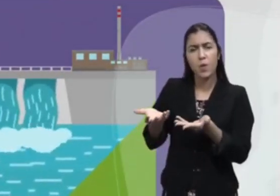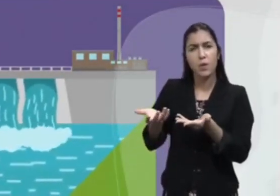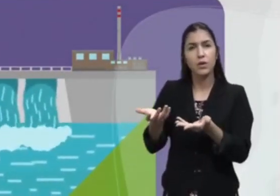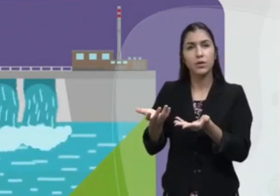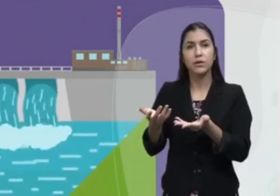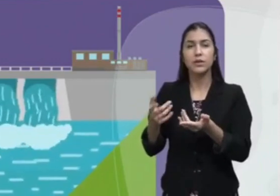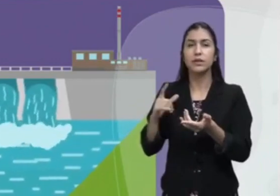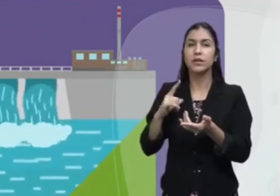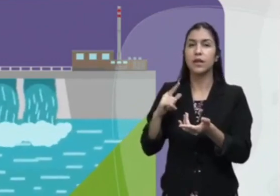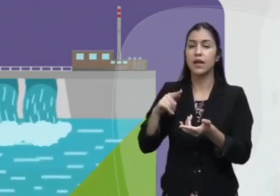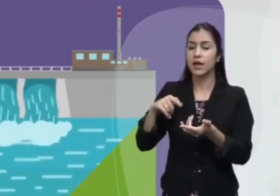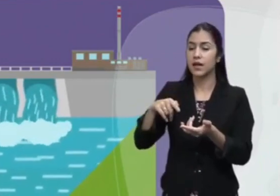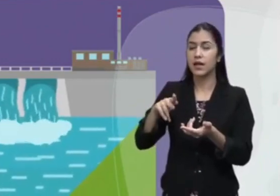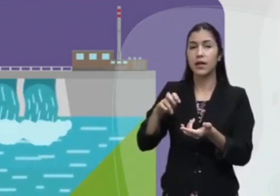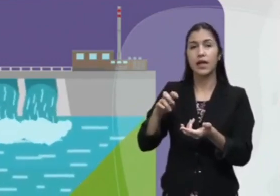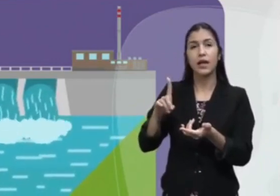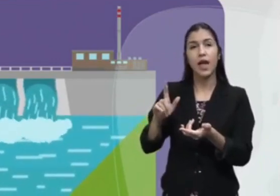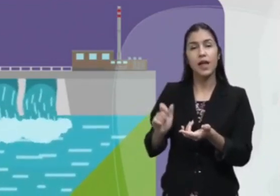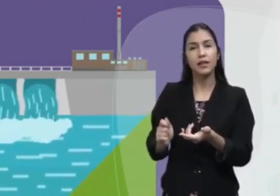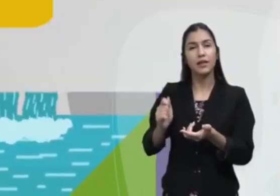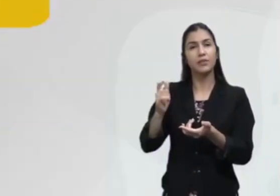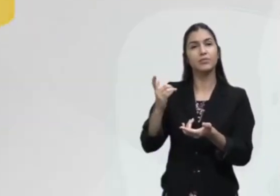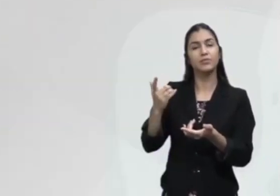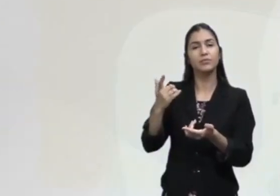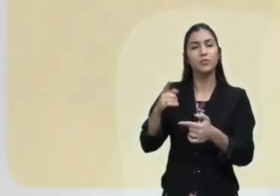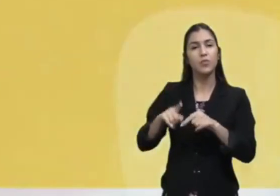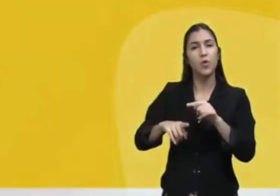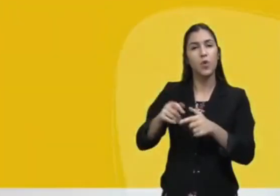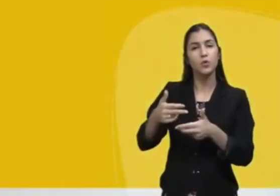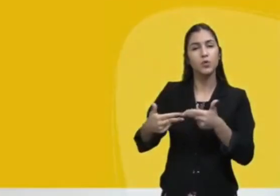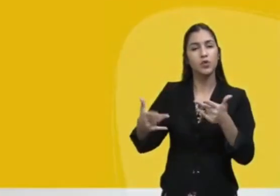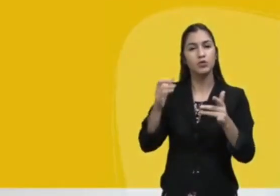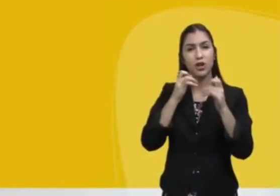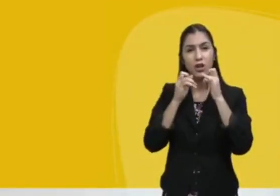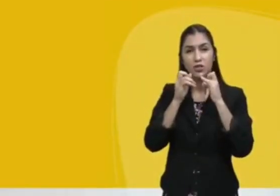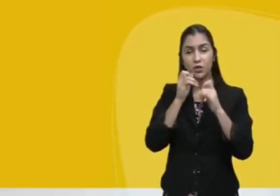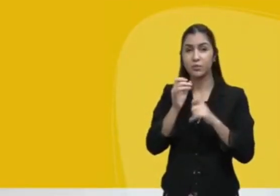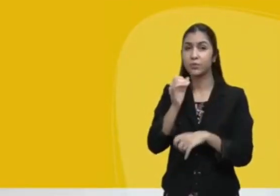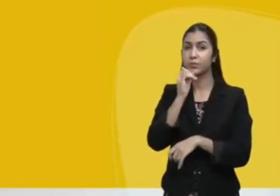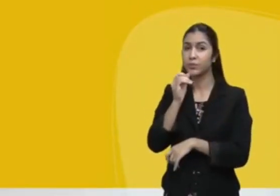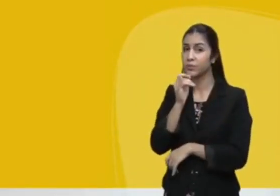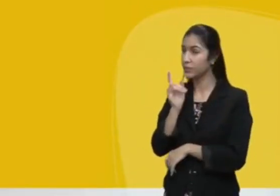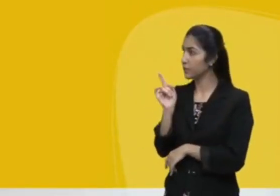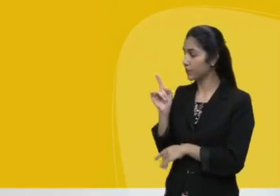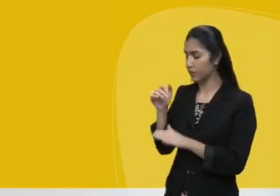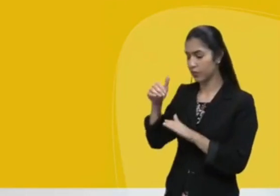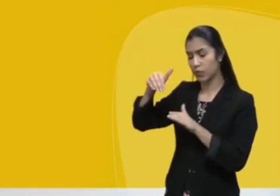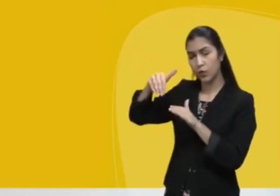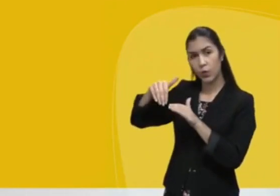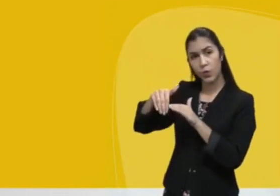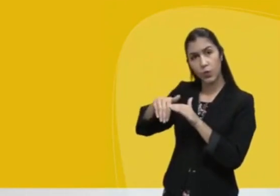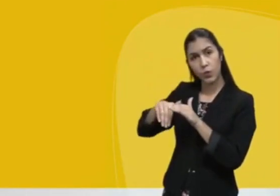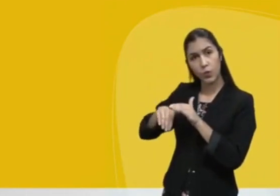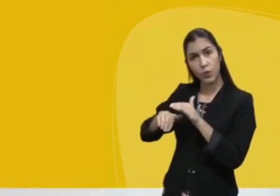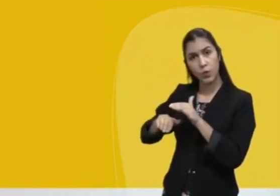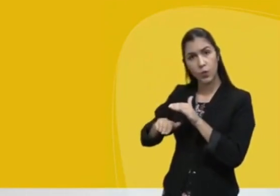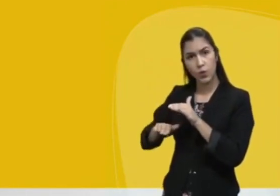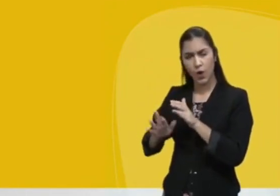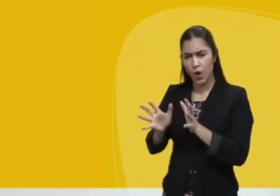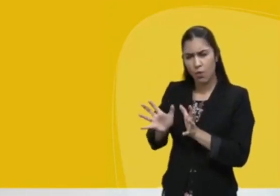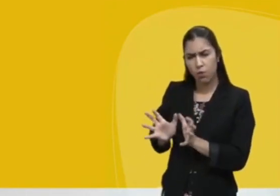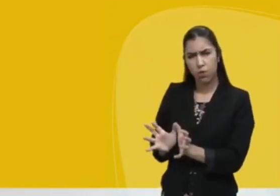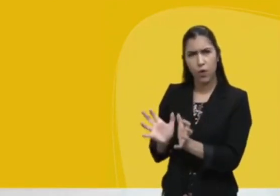queda viável para a produção de energia. O processo começa com a água entrando pela tomada d'água, que, sob pressão,